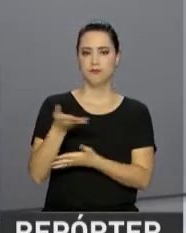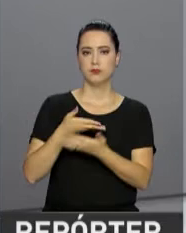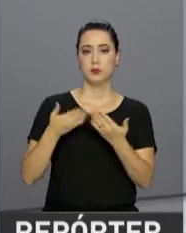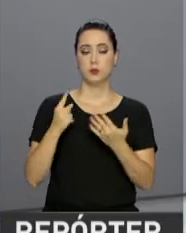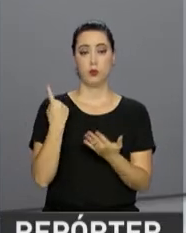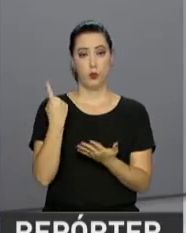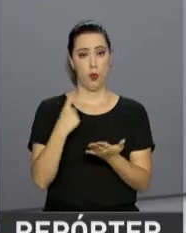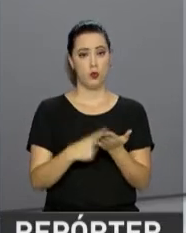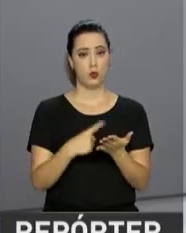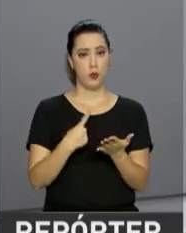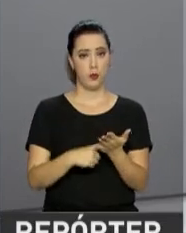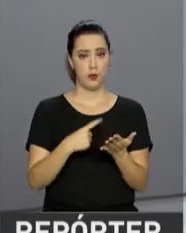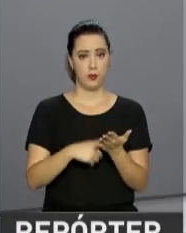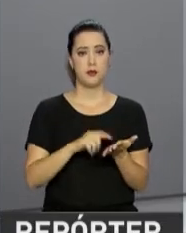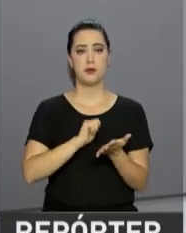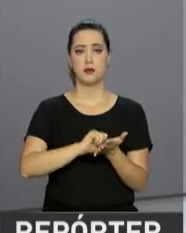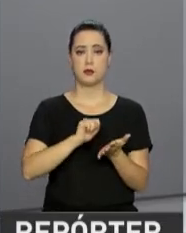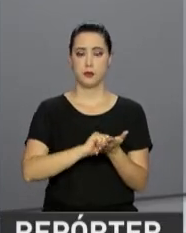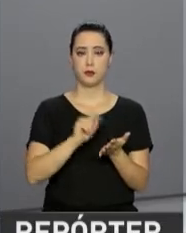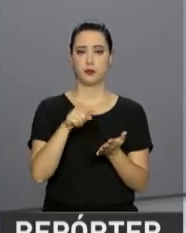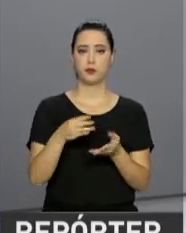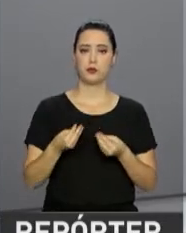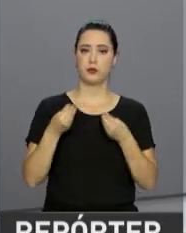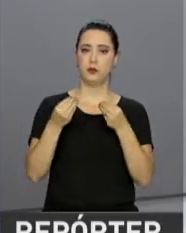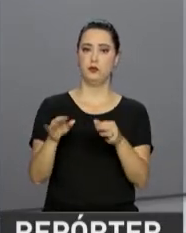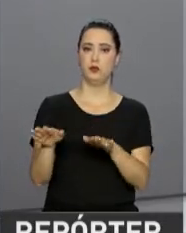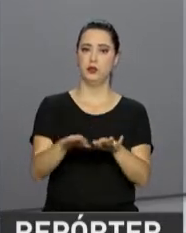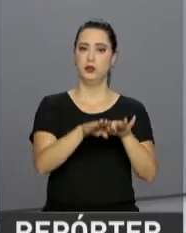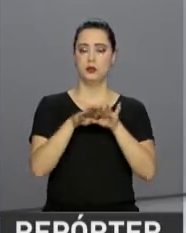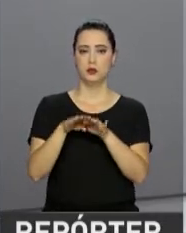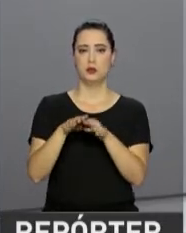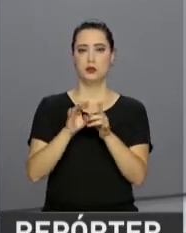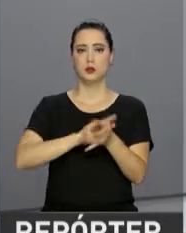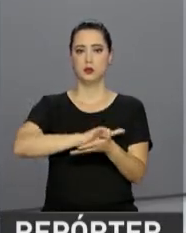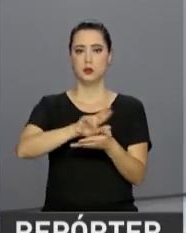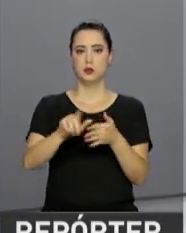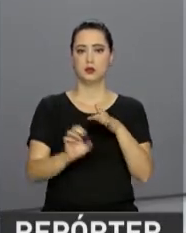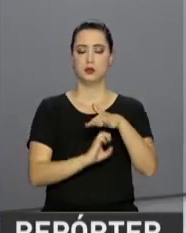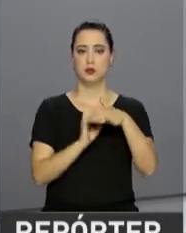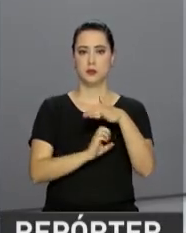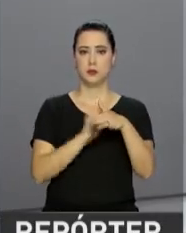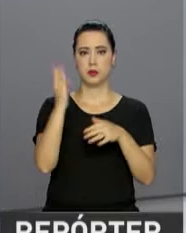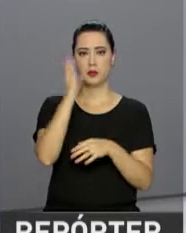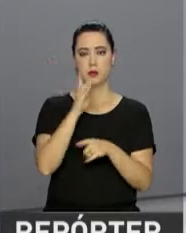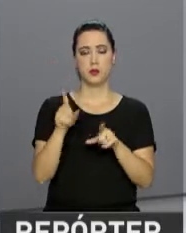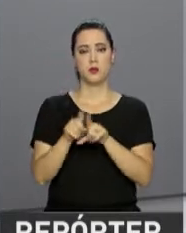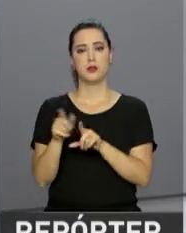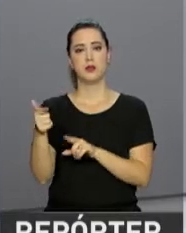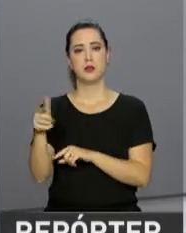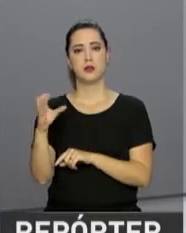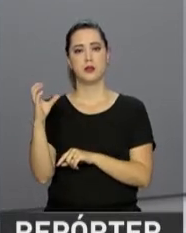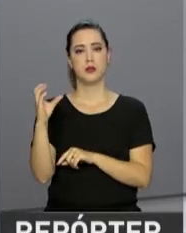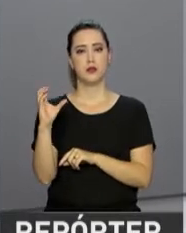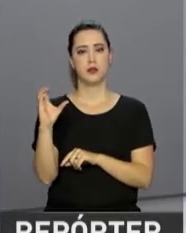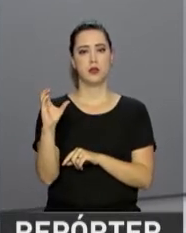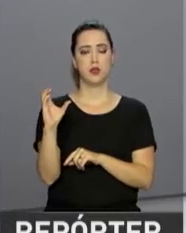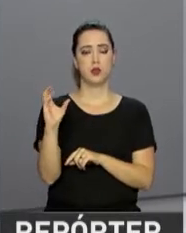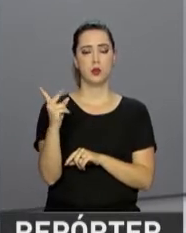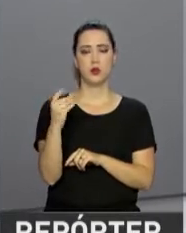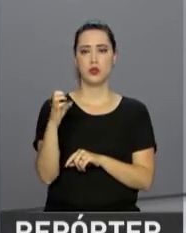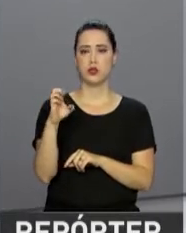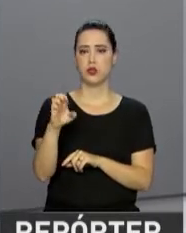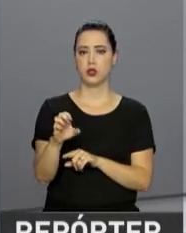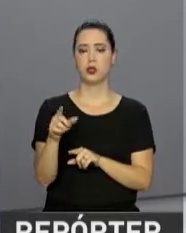um dos acordos que devem ser assinados vai garantir equilíbrio a concorrentes brasileiros e chilenos em licitações públicas